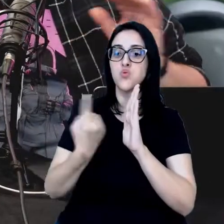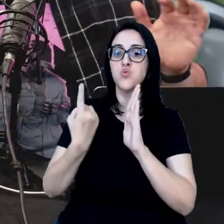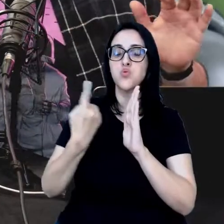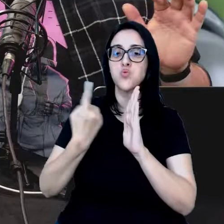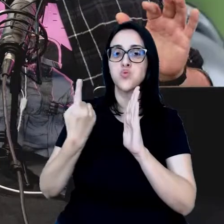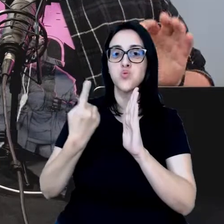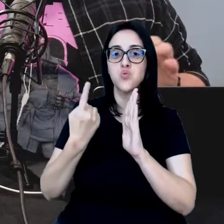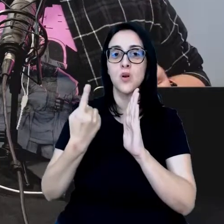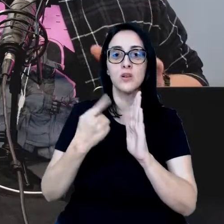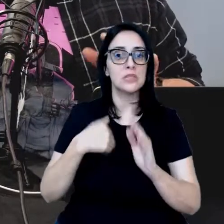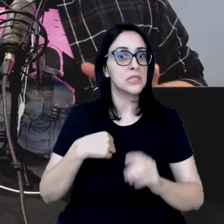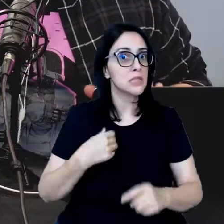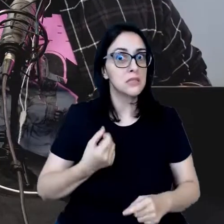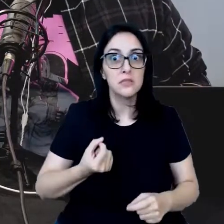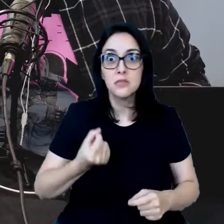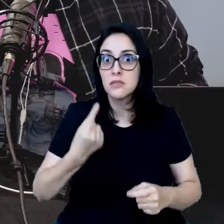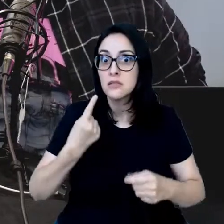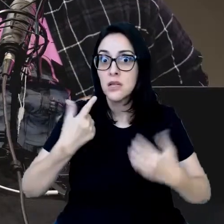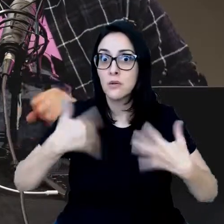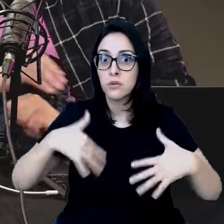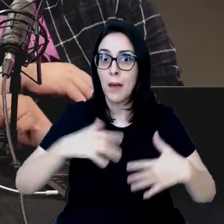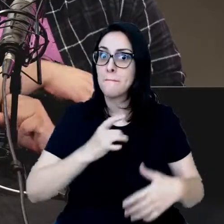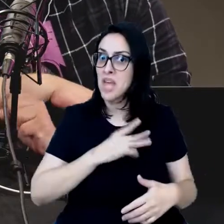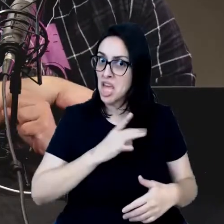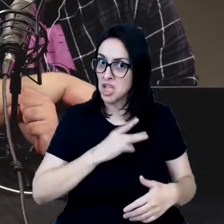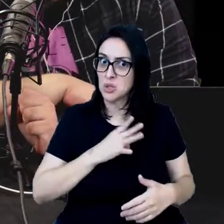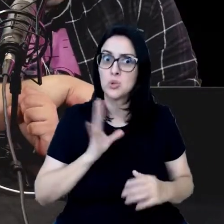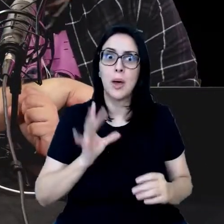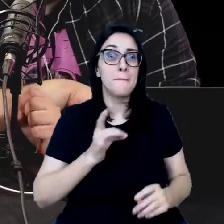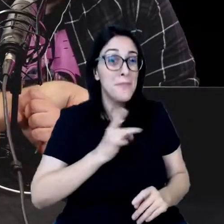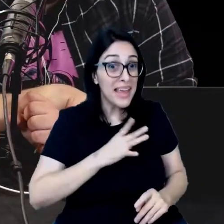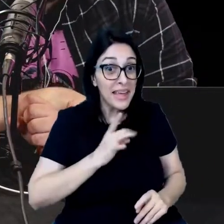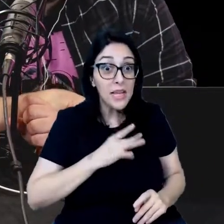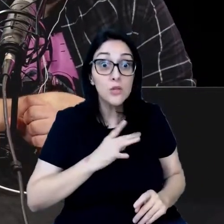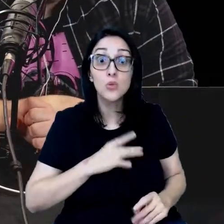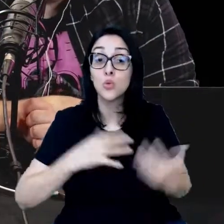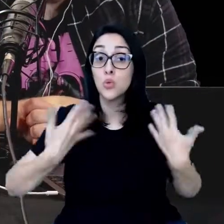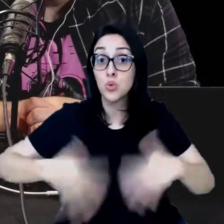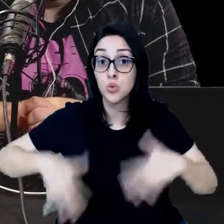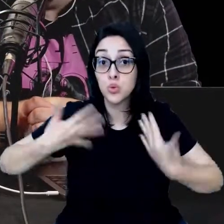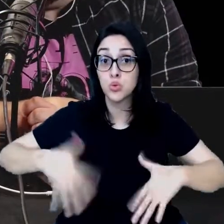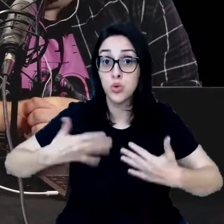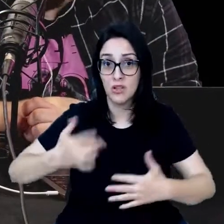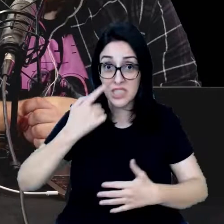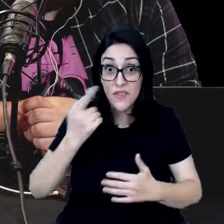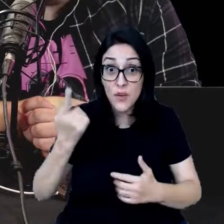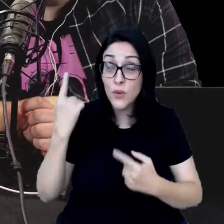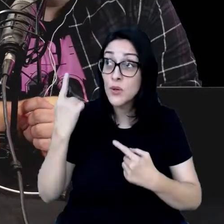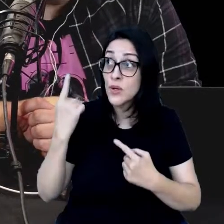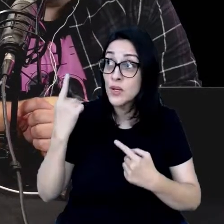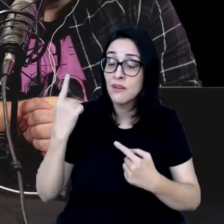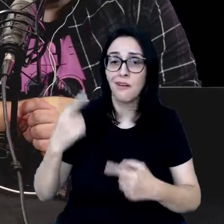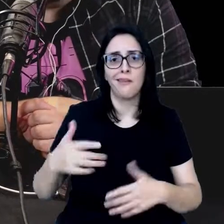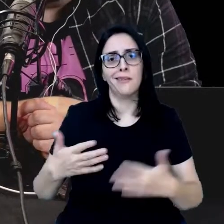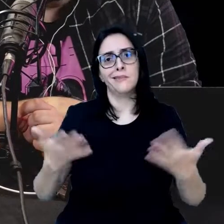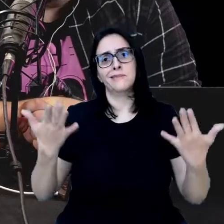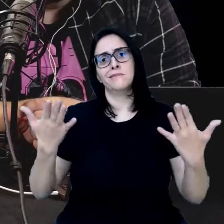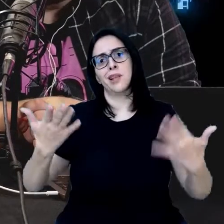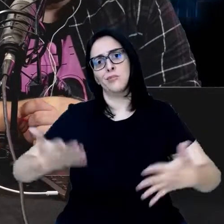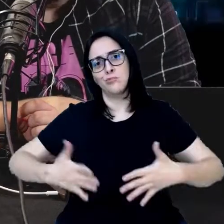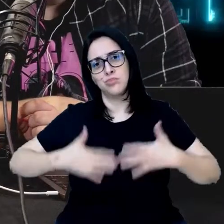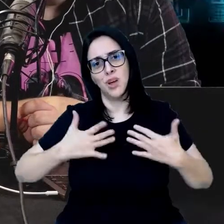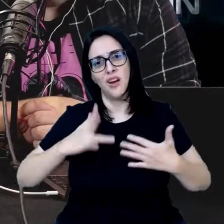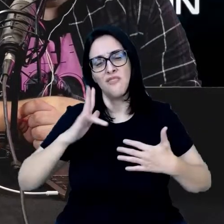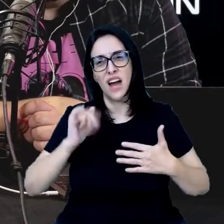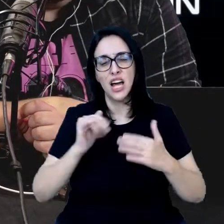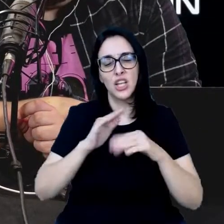É um absurdo, cara. Mas dá medo ver ele se mexer. Dá um medaço dele. Olha isso, cara. Caraca, velho. É que ele assustador. Ele vai te pegar à noite.